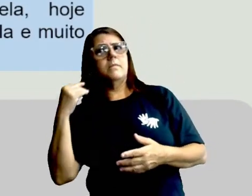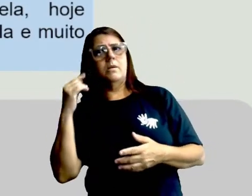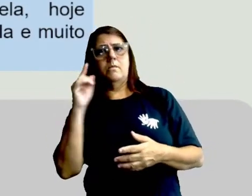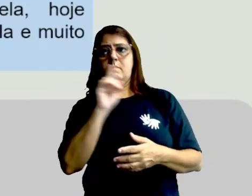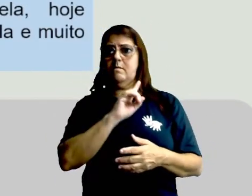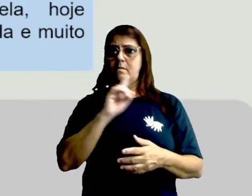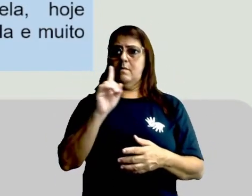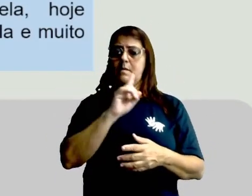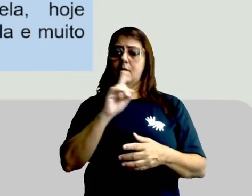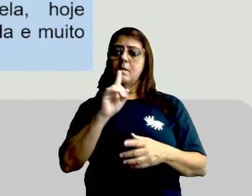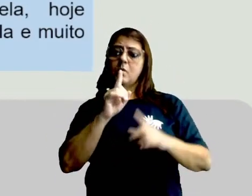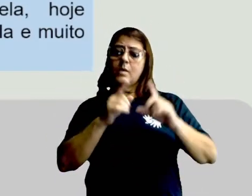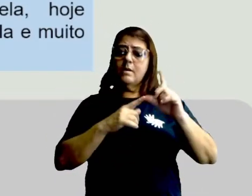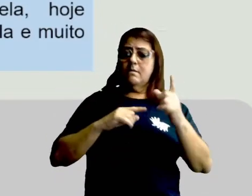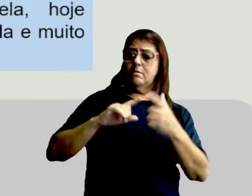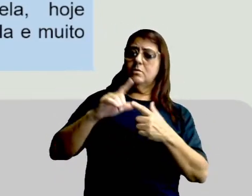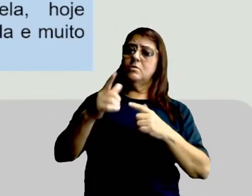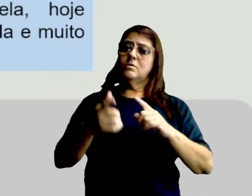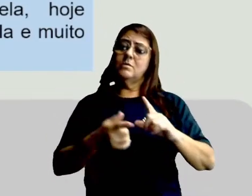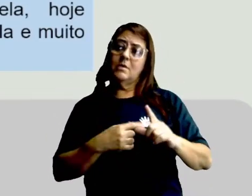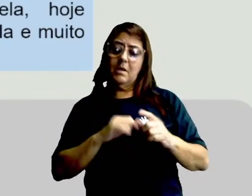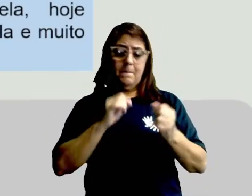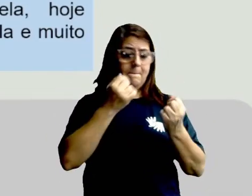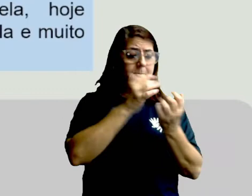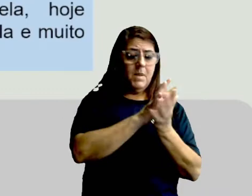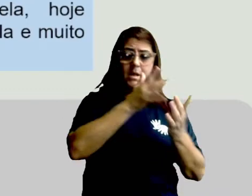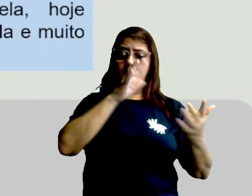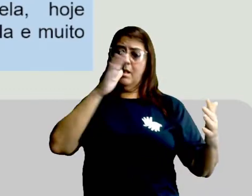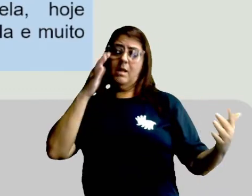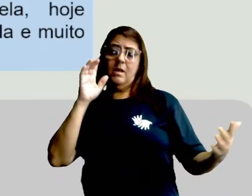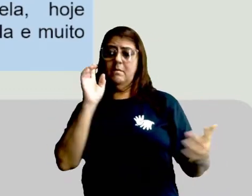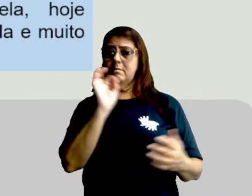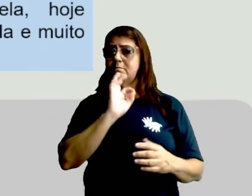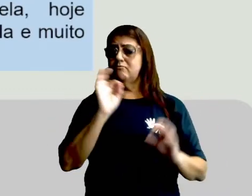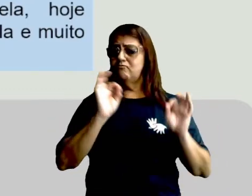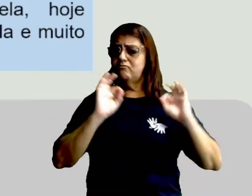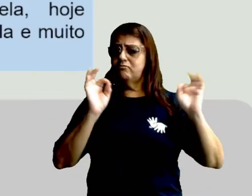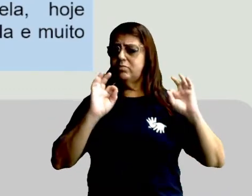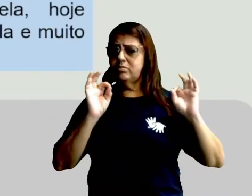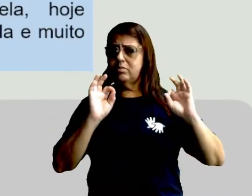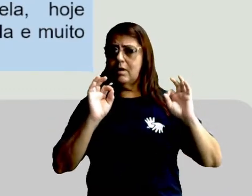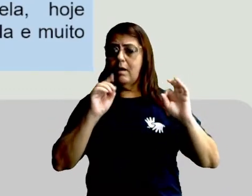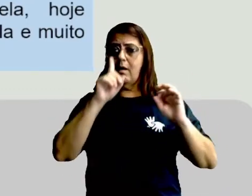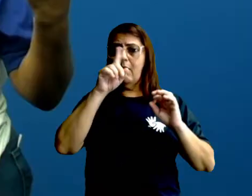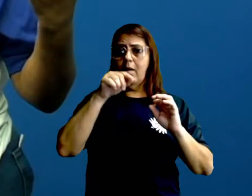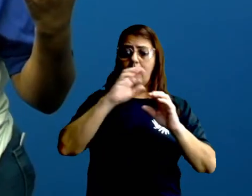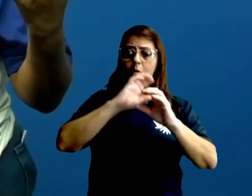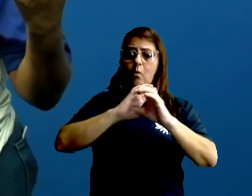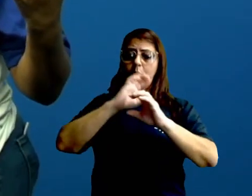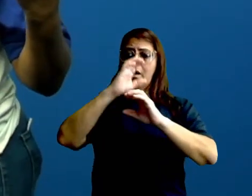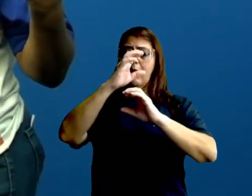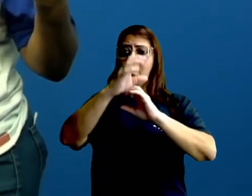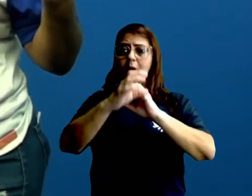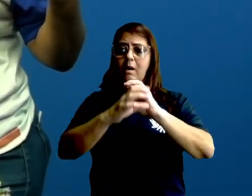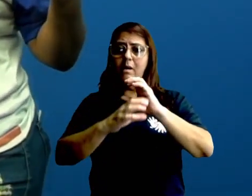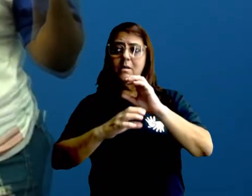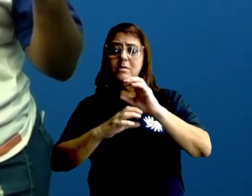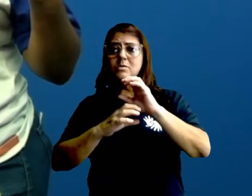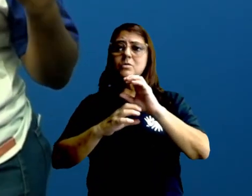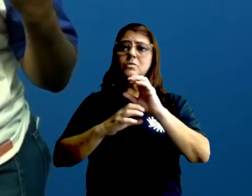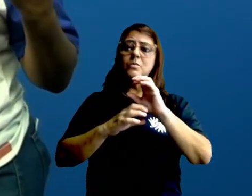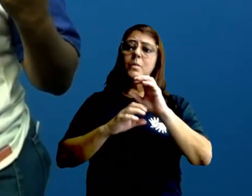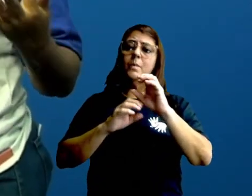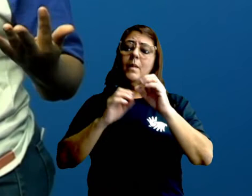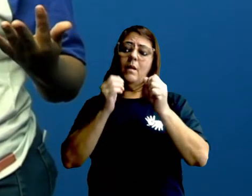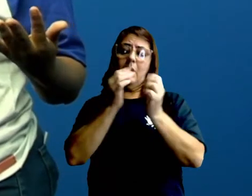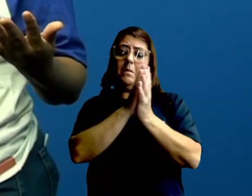é uma estrela e muito menos brilha como uma, já que ele é um astro iluminado, né? Então ele